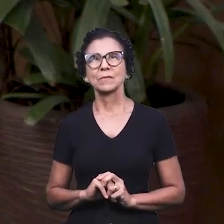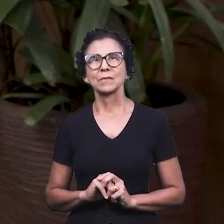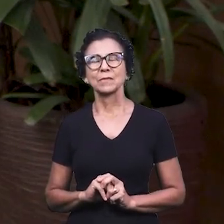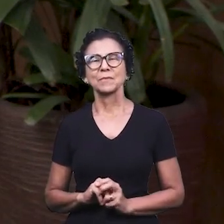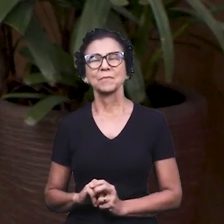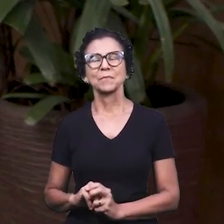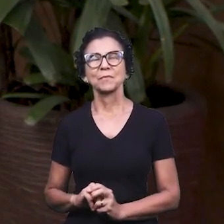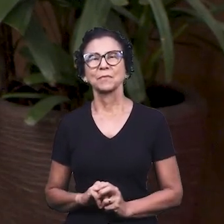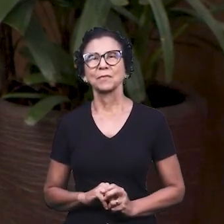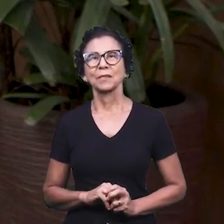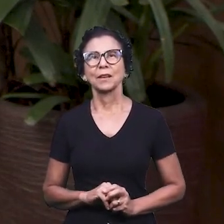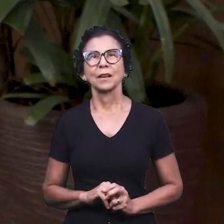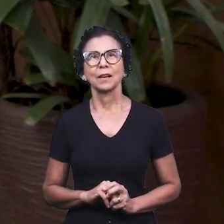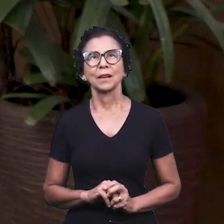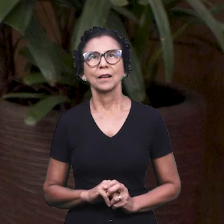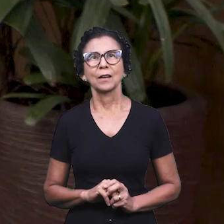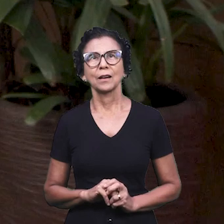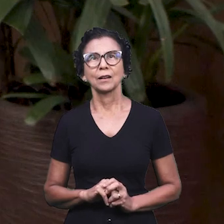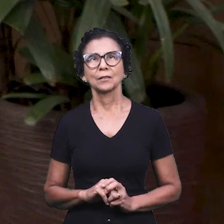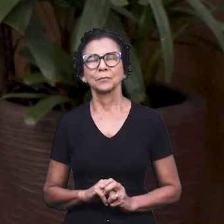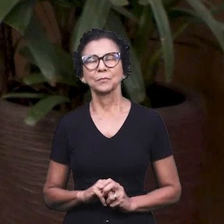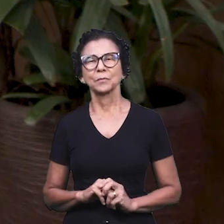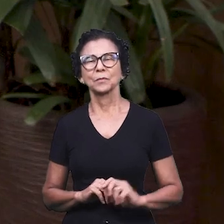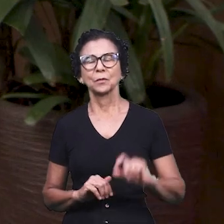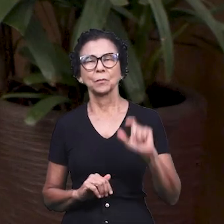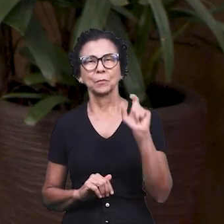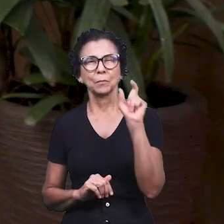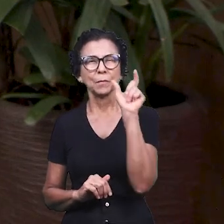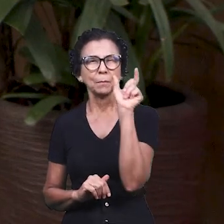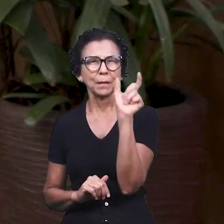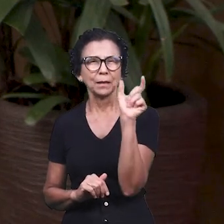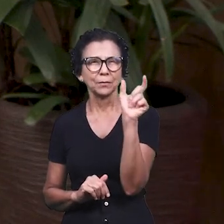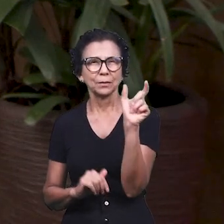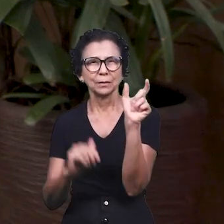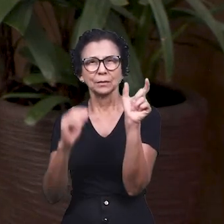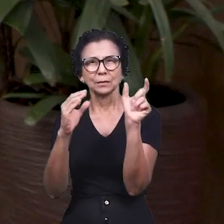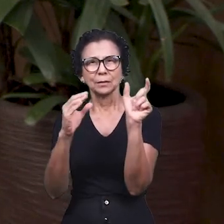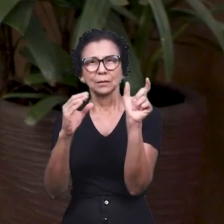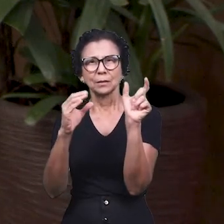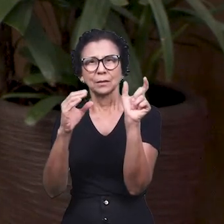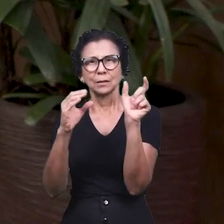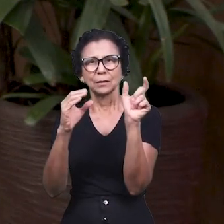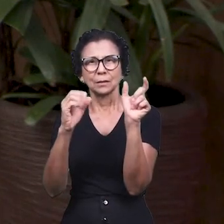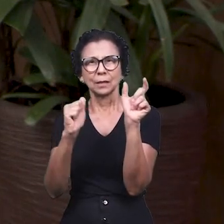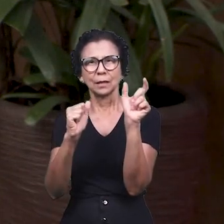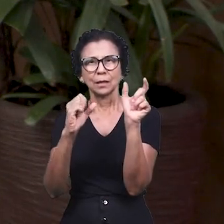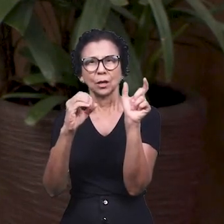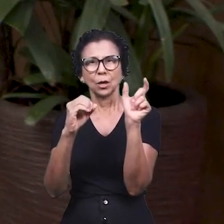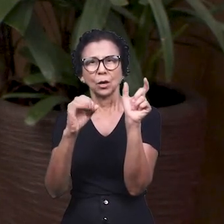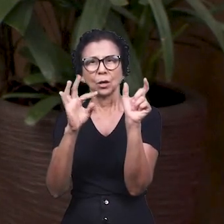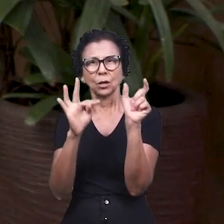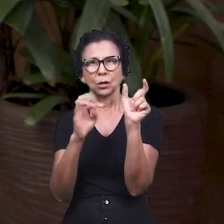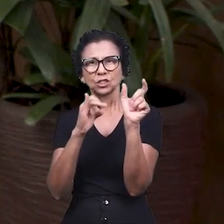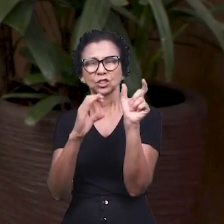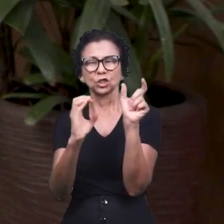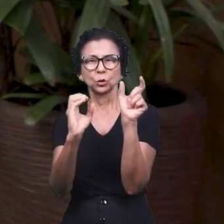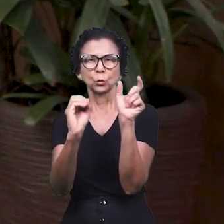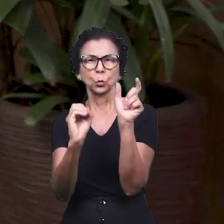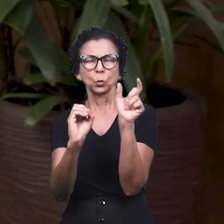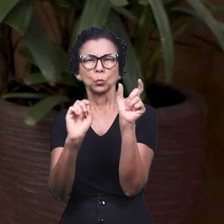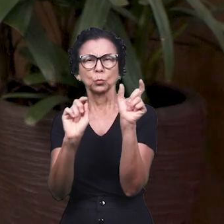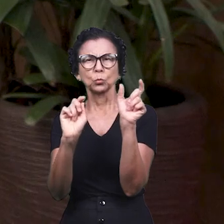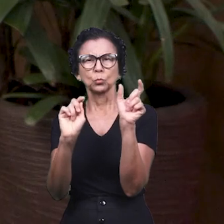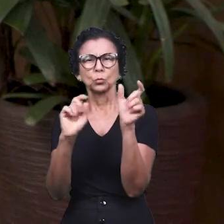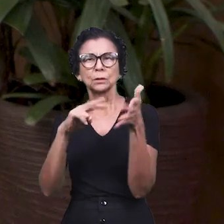palavrinha que se fala sobre empreendedores, que é o caórdico. O que é o caórdico? Explicando de forma